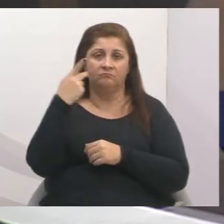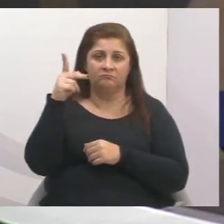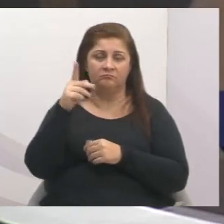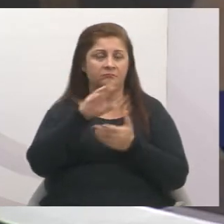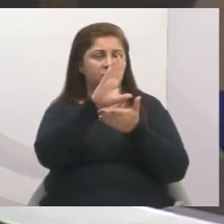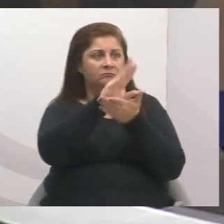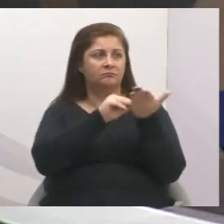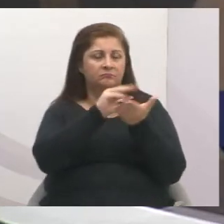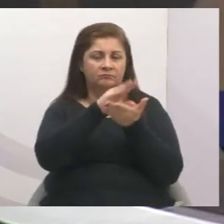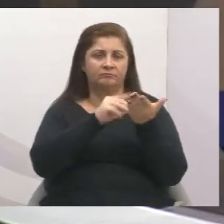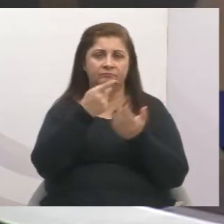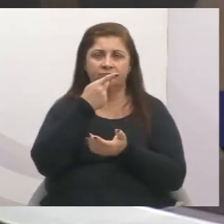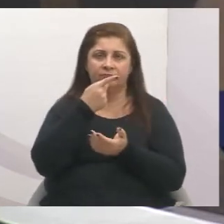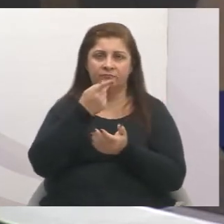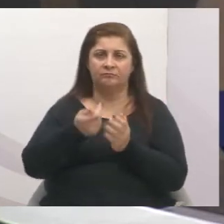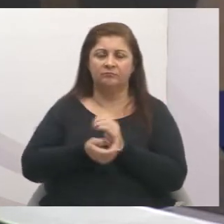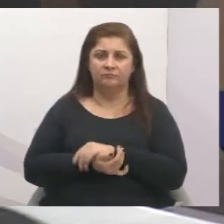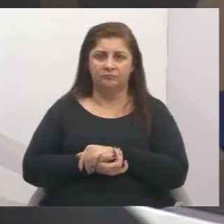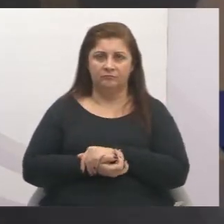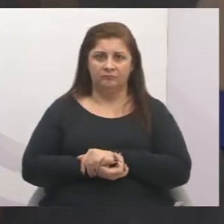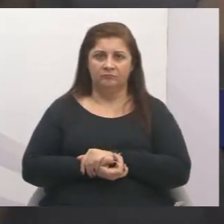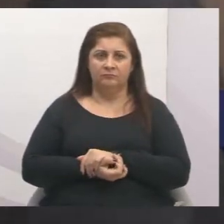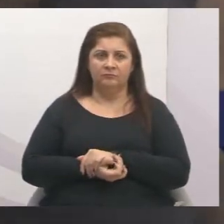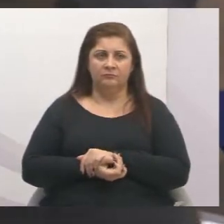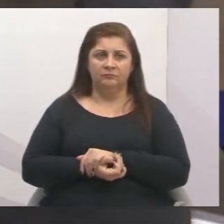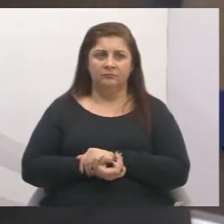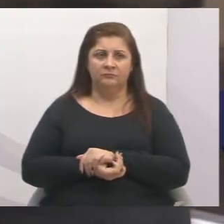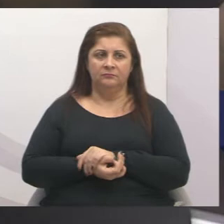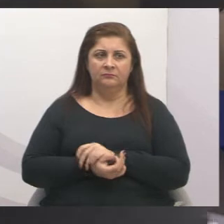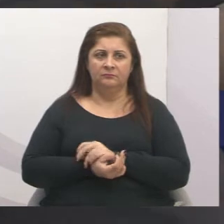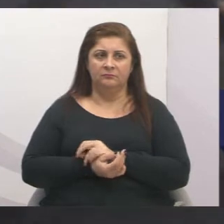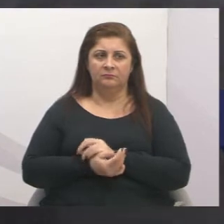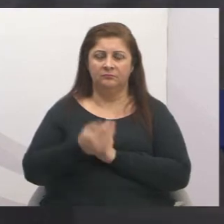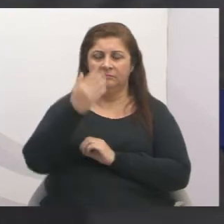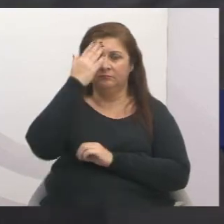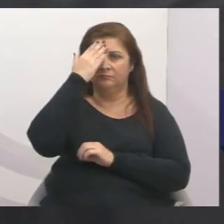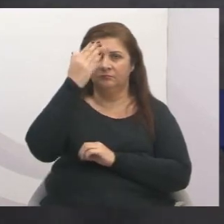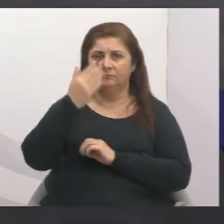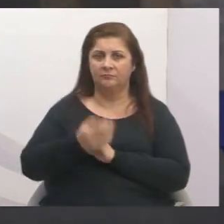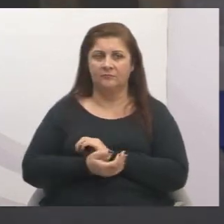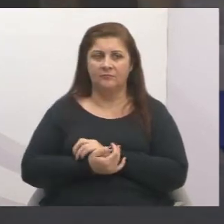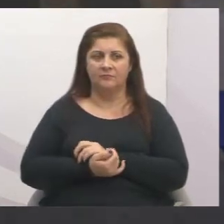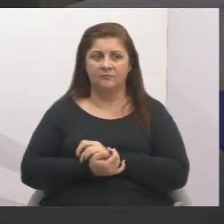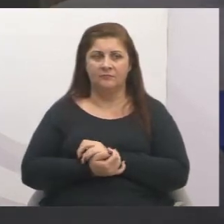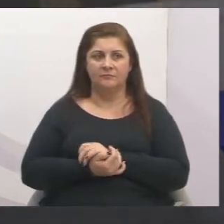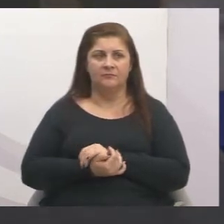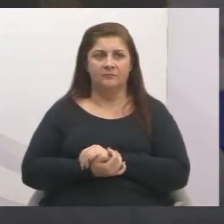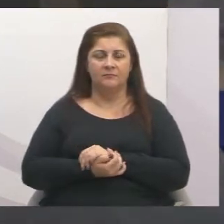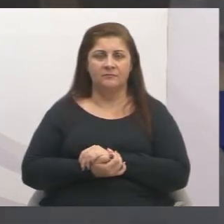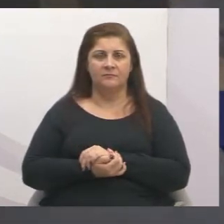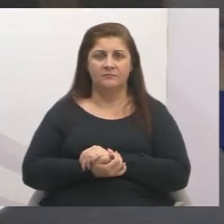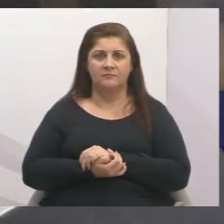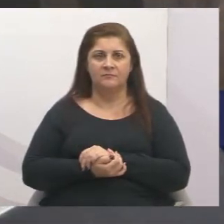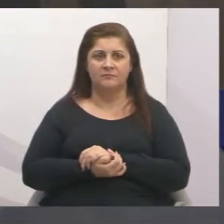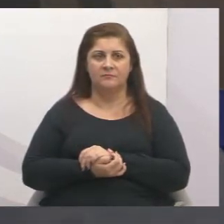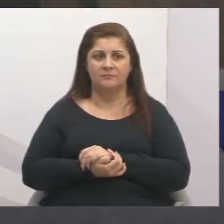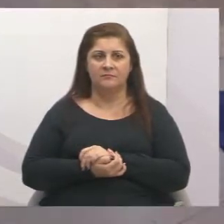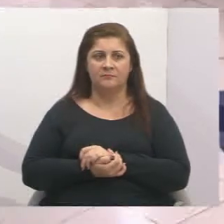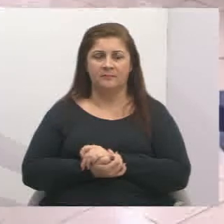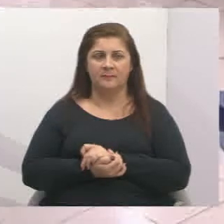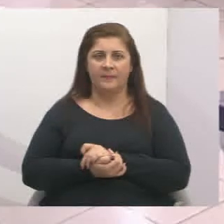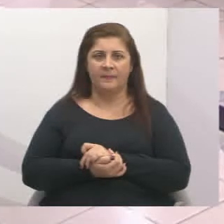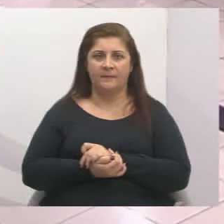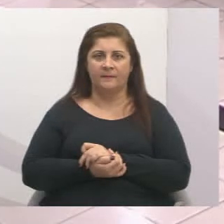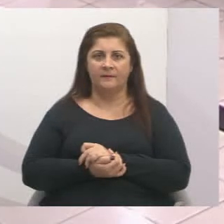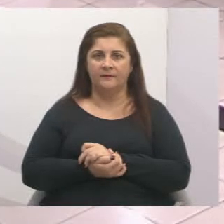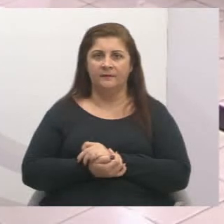tomada através do Hernani, o que é melhor para vocês, tá bom? Obrigado, prefeito, obrigado a todos aí, essa é a minha fala.